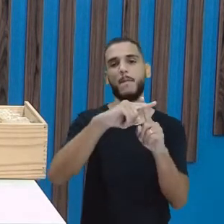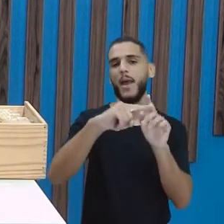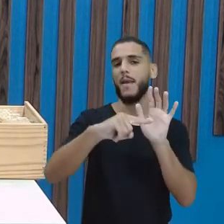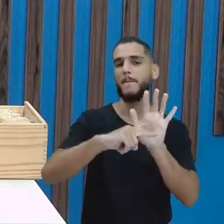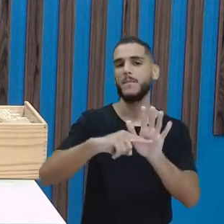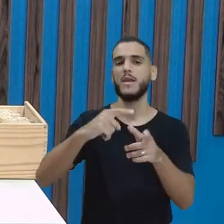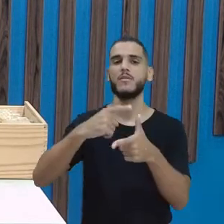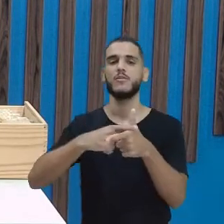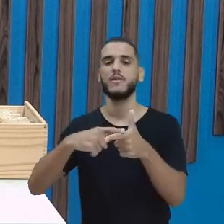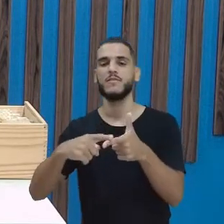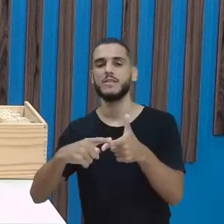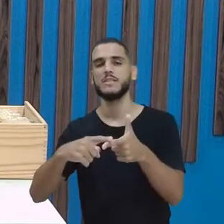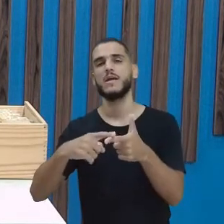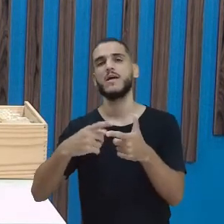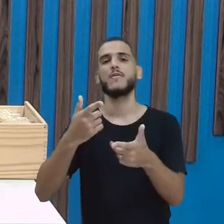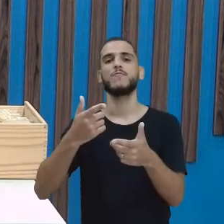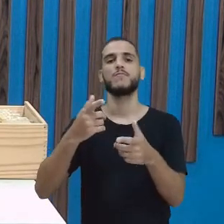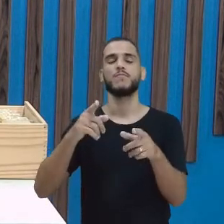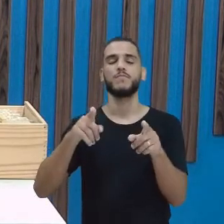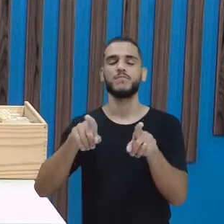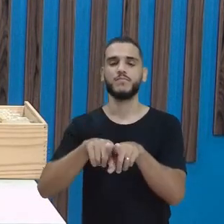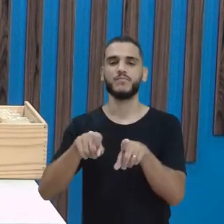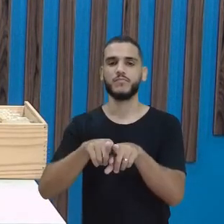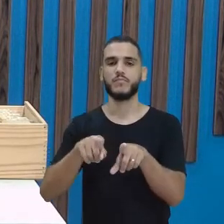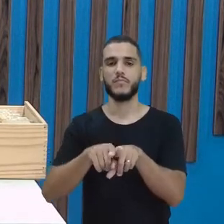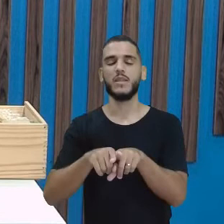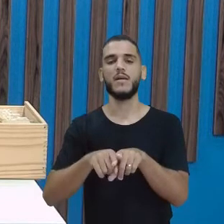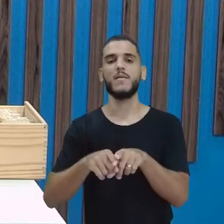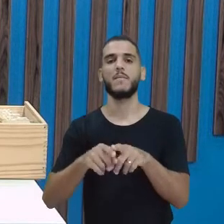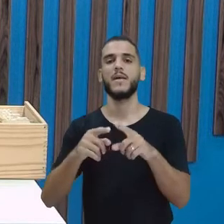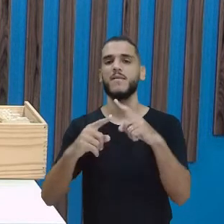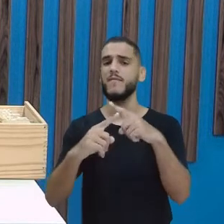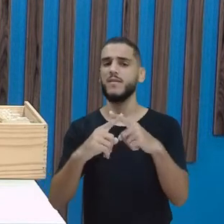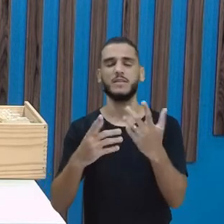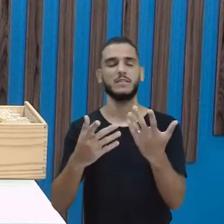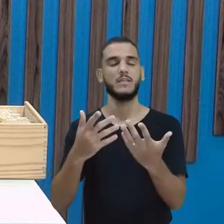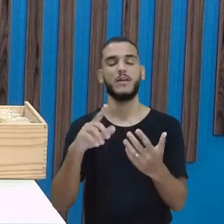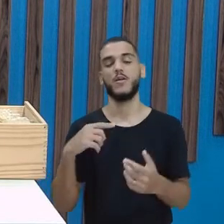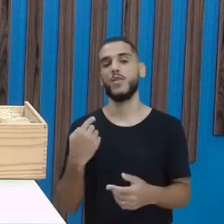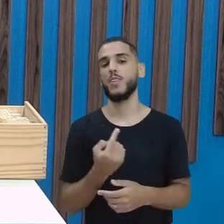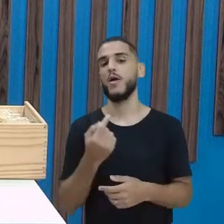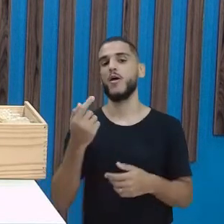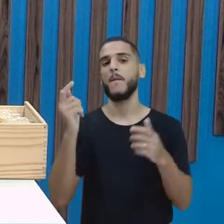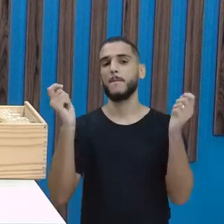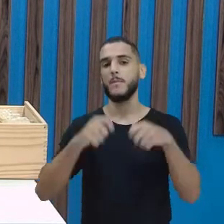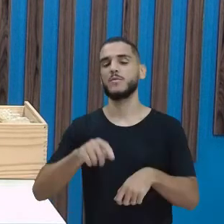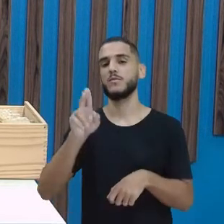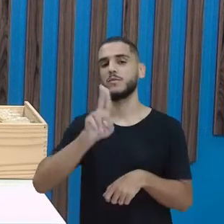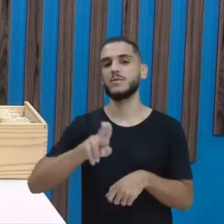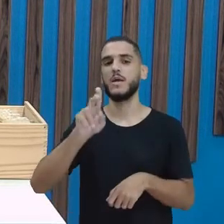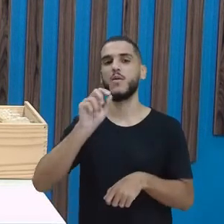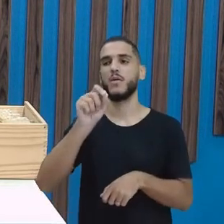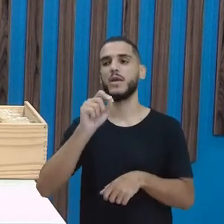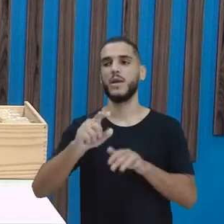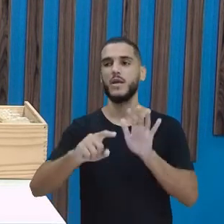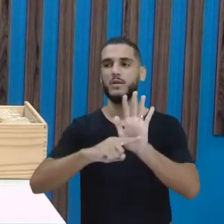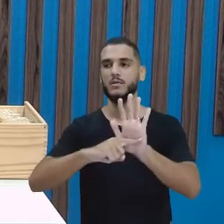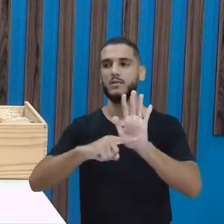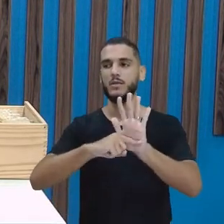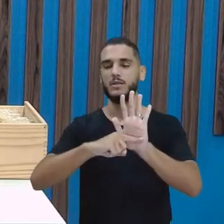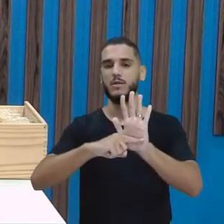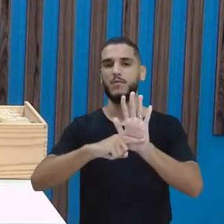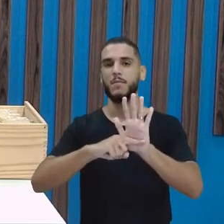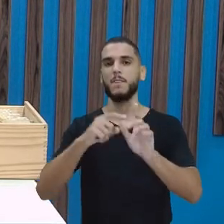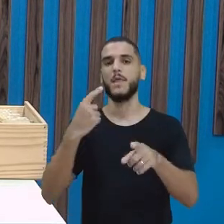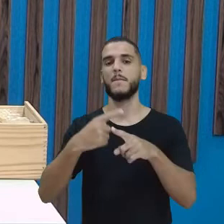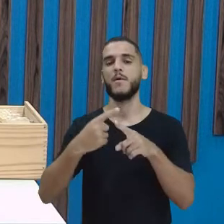da subtração, tá certo? Então, no caso, nós podemos fazer a subtração para saber a diferença de um número